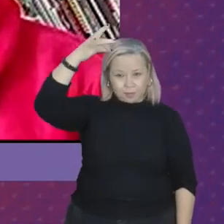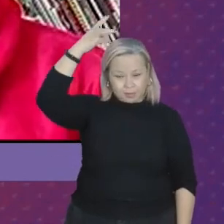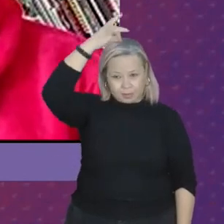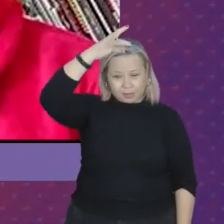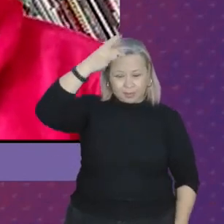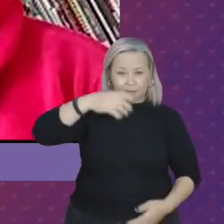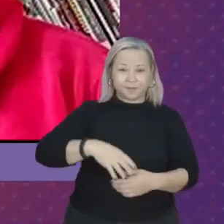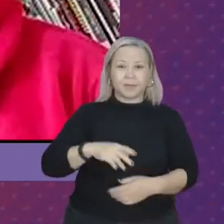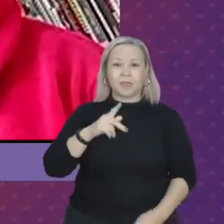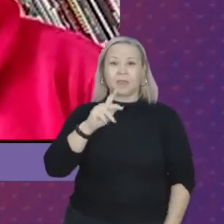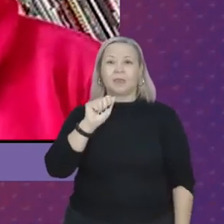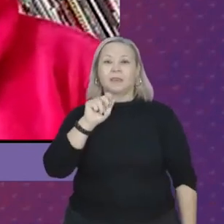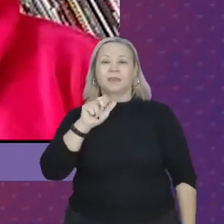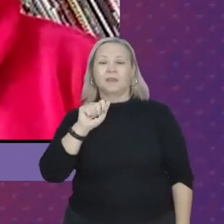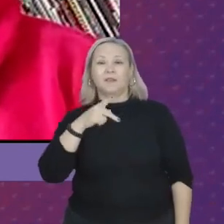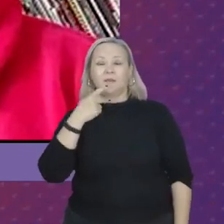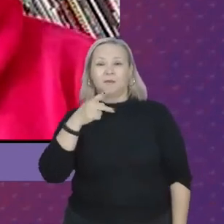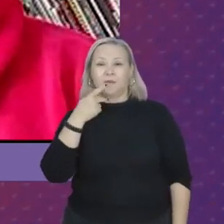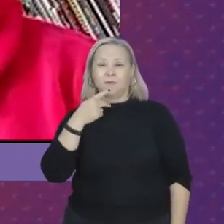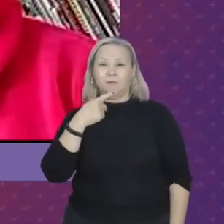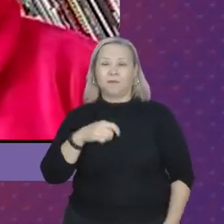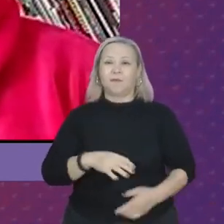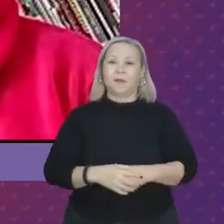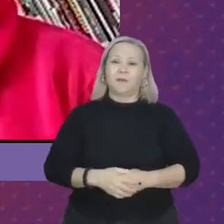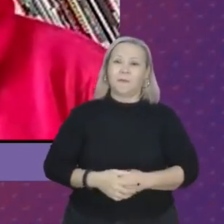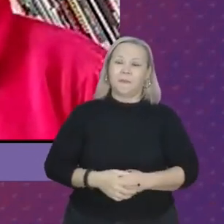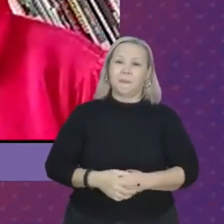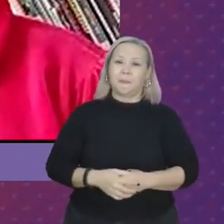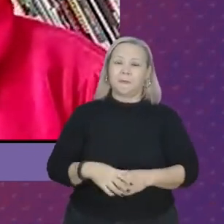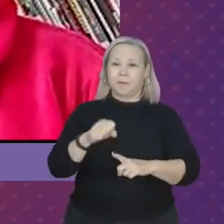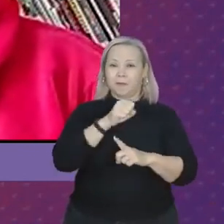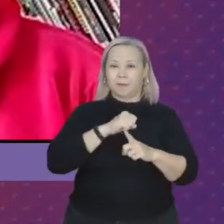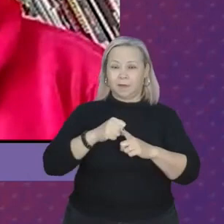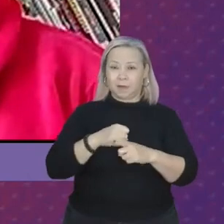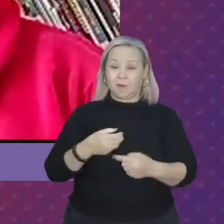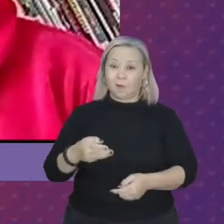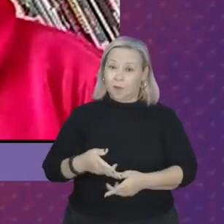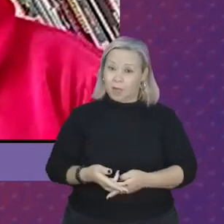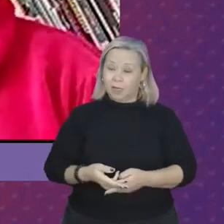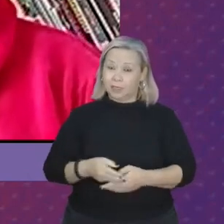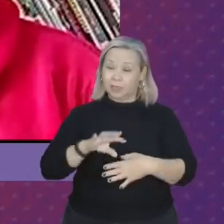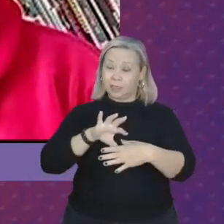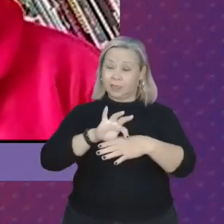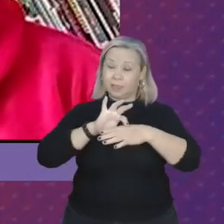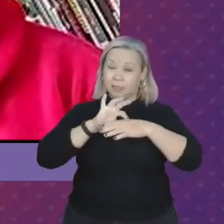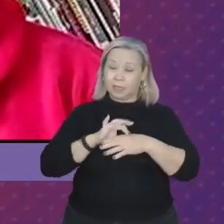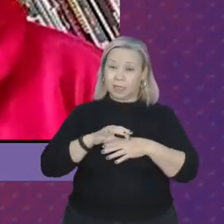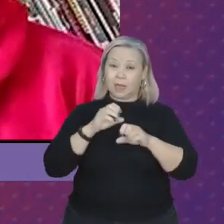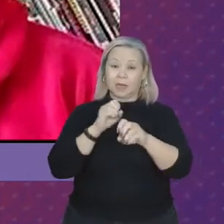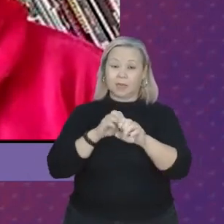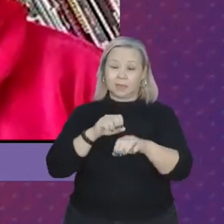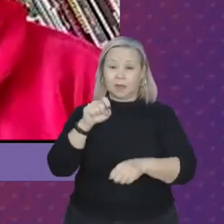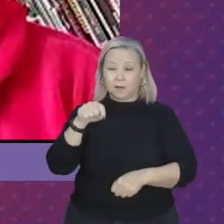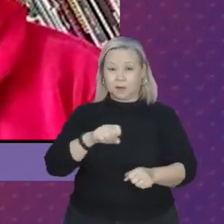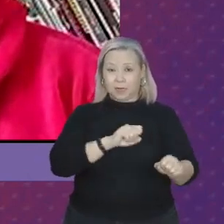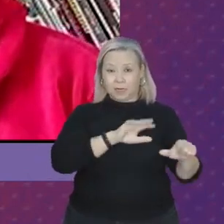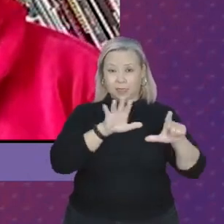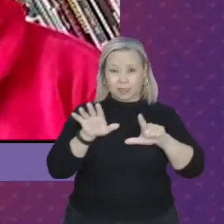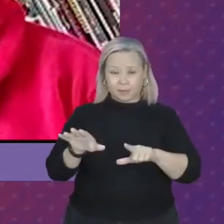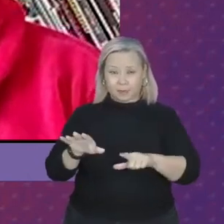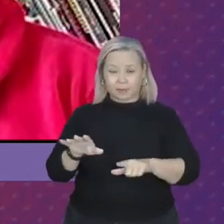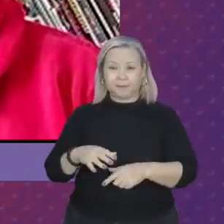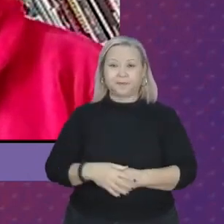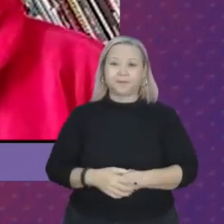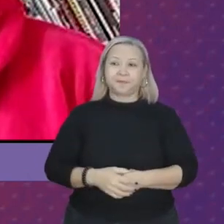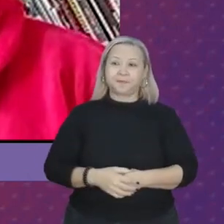antropologia social. As duas ministraram as aulas dessa semana junto à Estela Valardim, que não esteve conosco aqui, nossa vereadora lá de